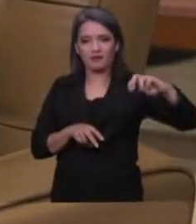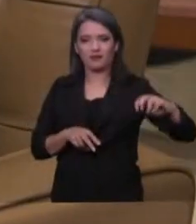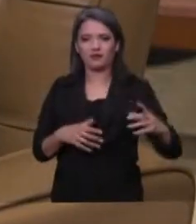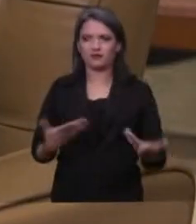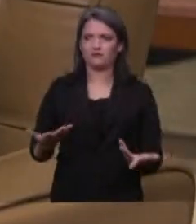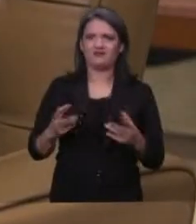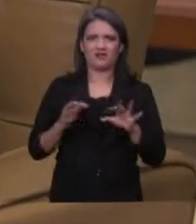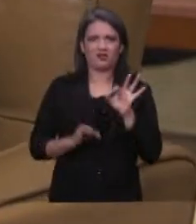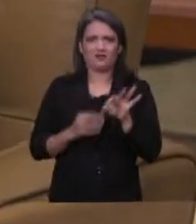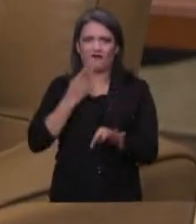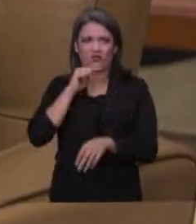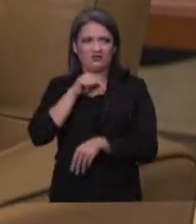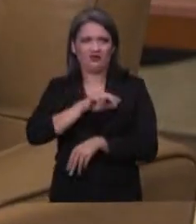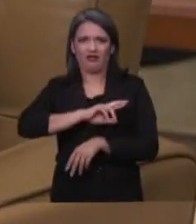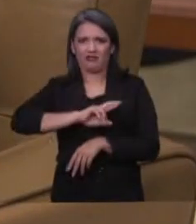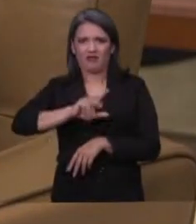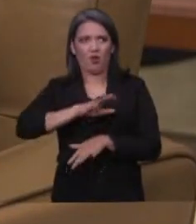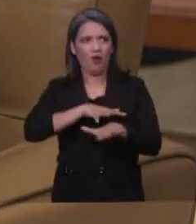de manifestação.